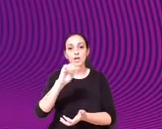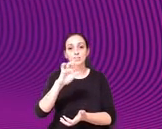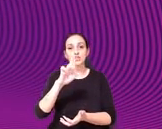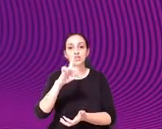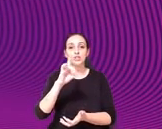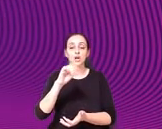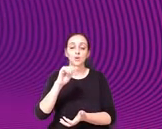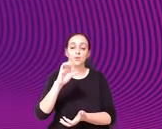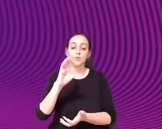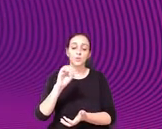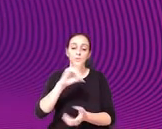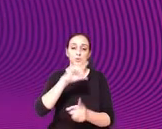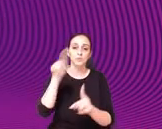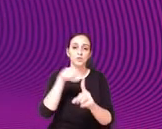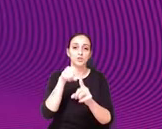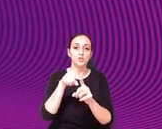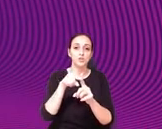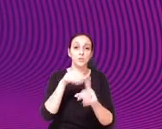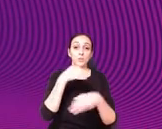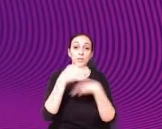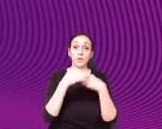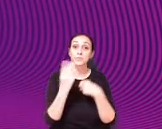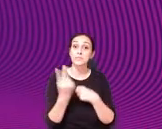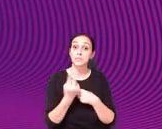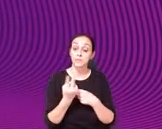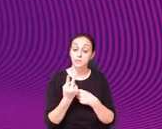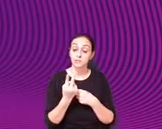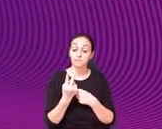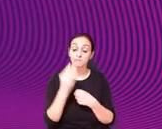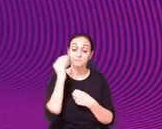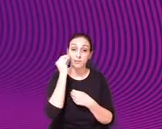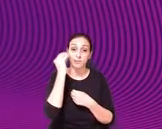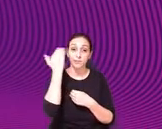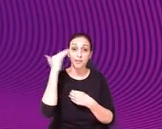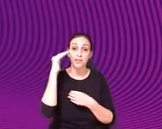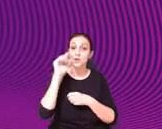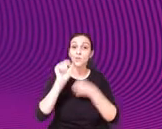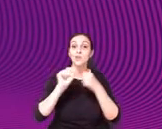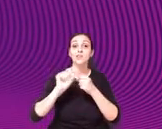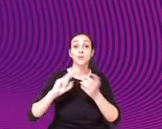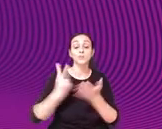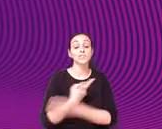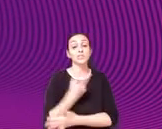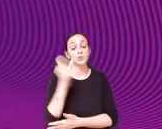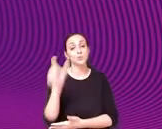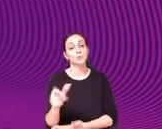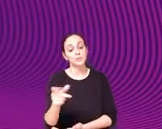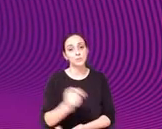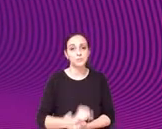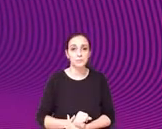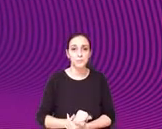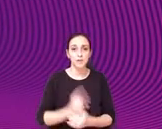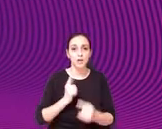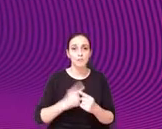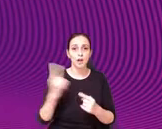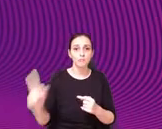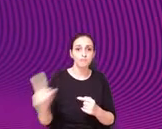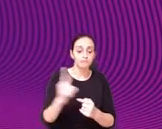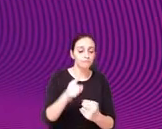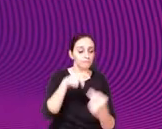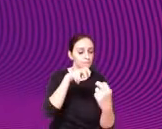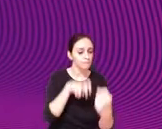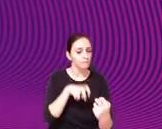objetivo de ouvir uma segunda opinião e tentar entender o que estava acontecendo com ela. Porque ela, ao chegar na consulta, ela foi